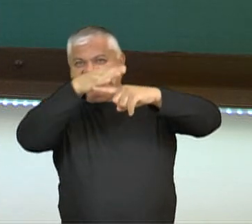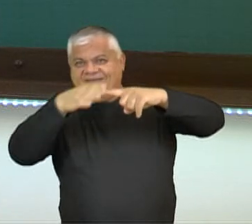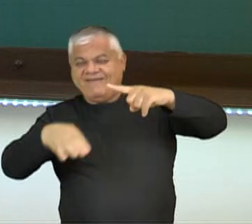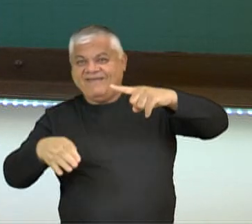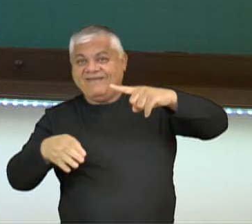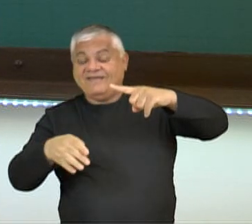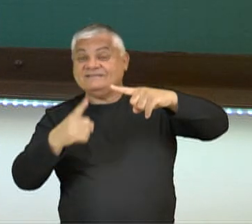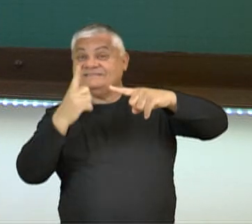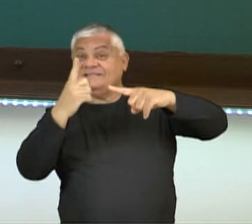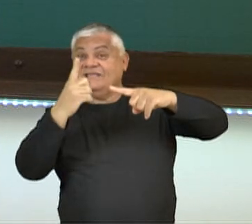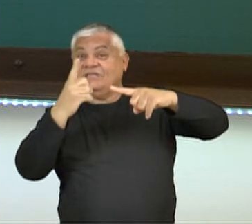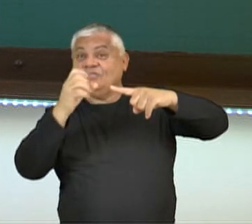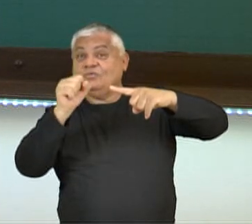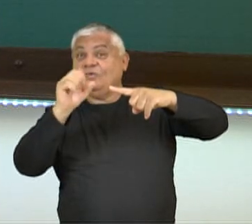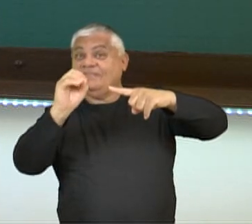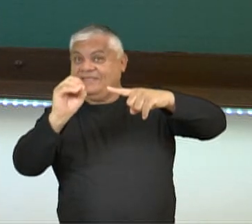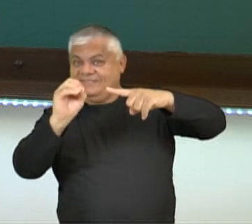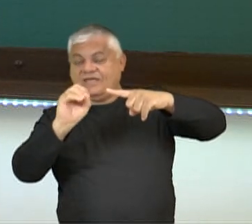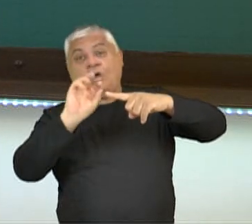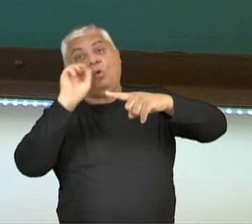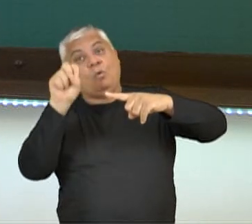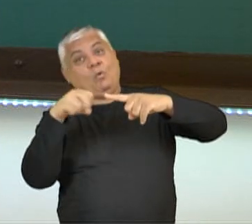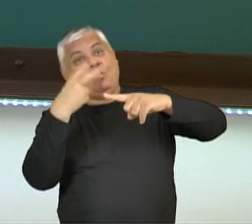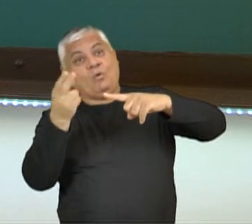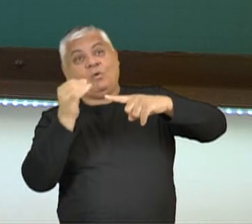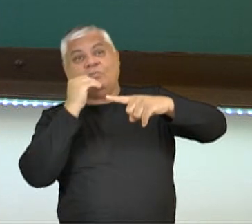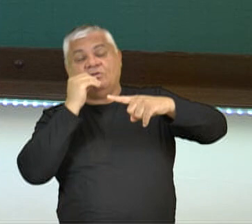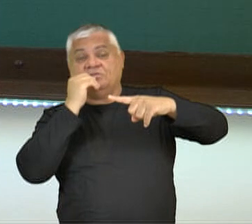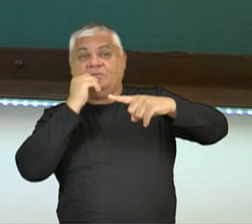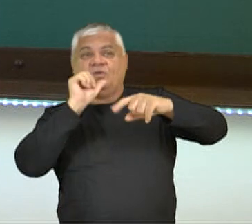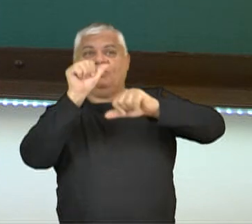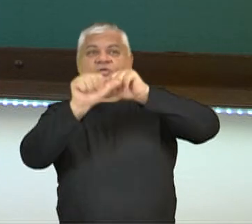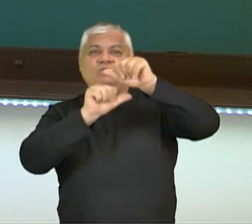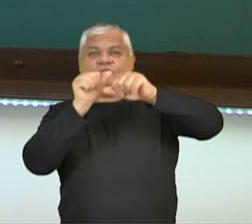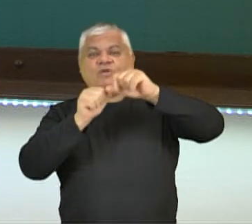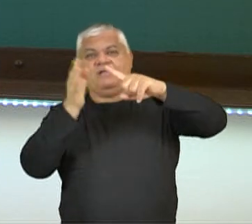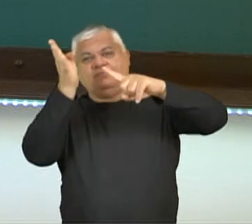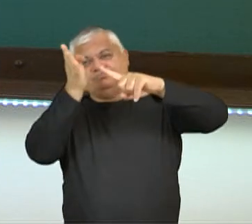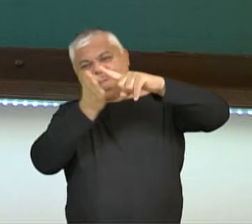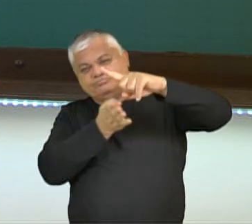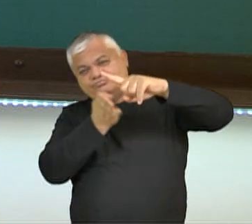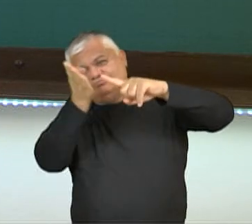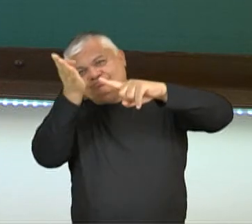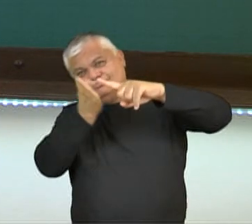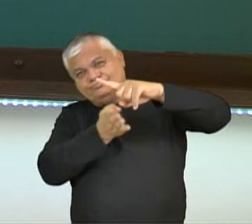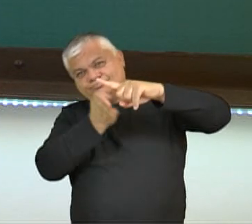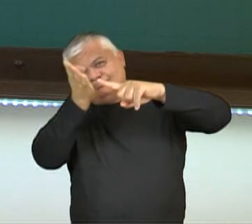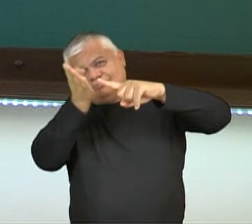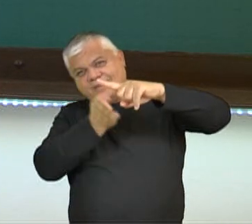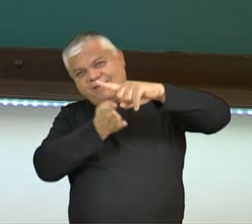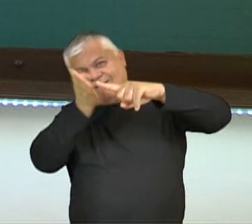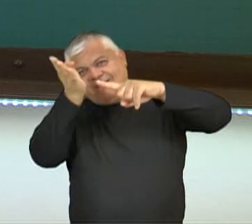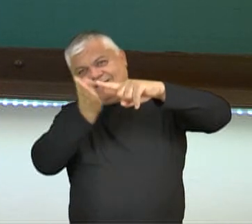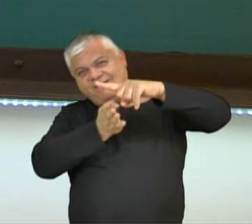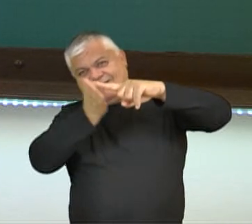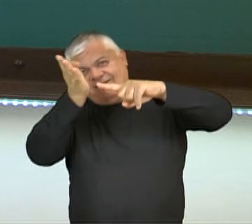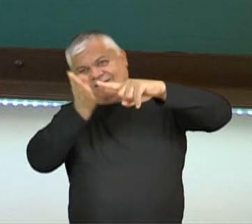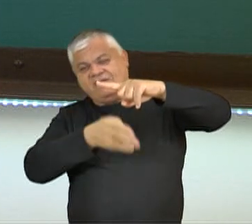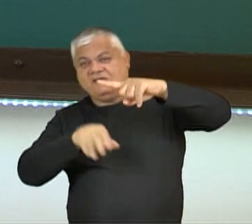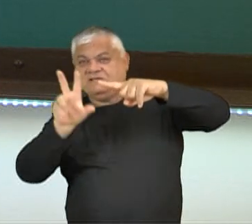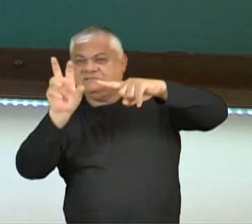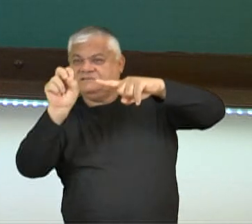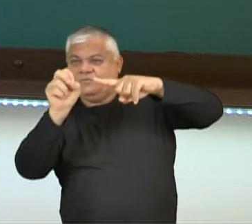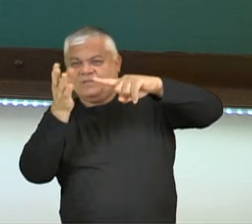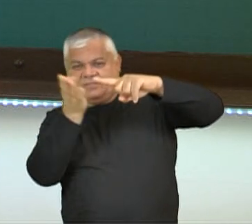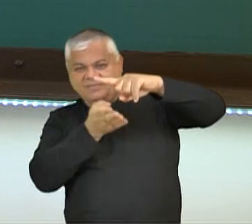180 graus. Ou, se preferir, pode pegar essa parte aqui, ó, o 50 e o θ. Se eu somar os dois, eles não